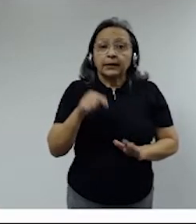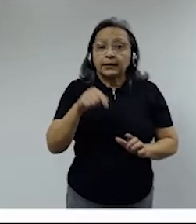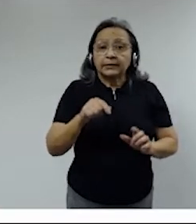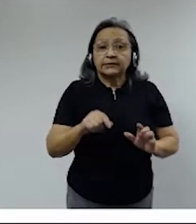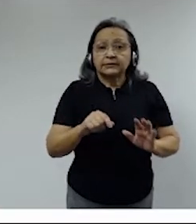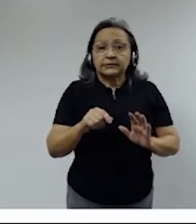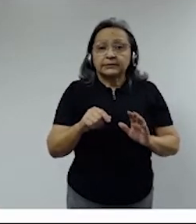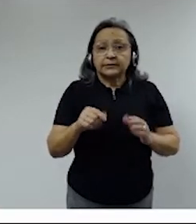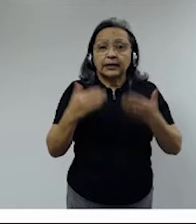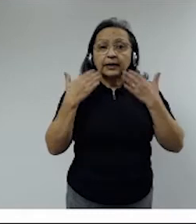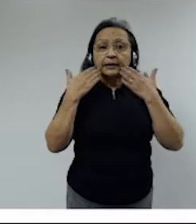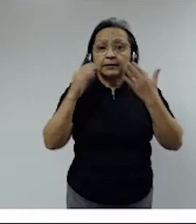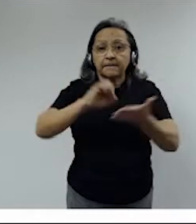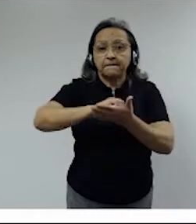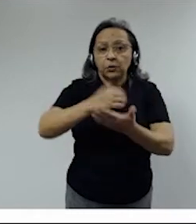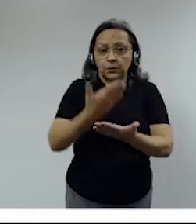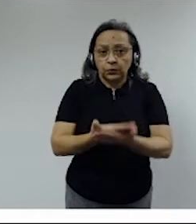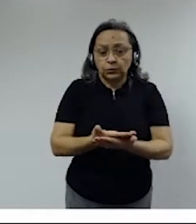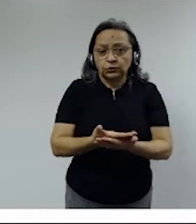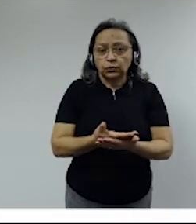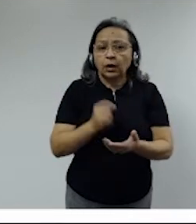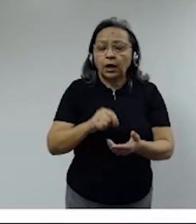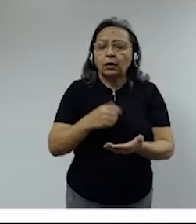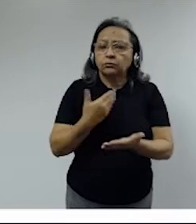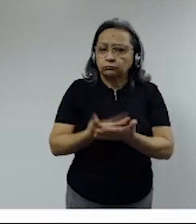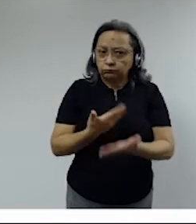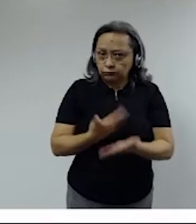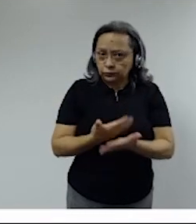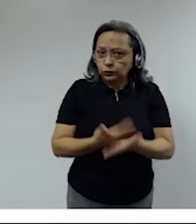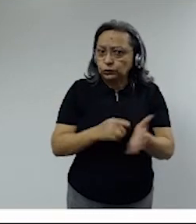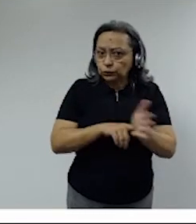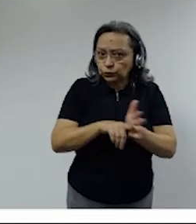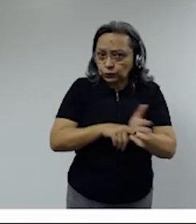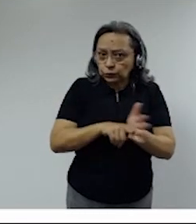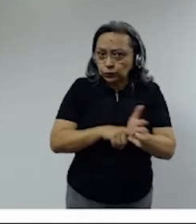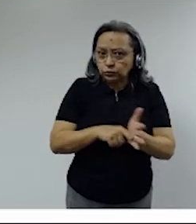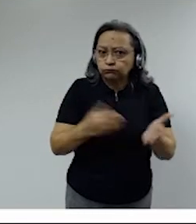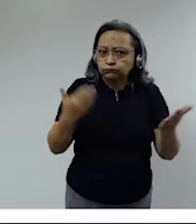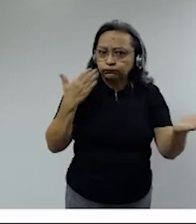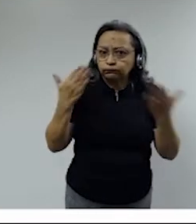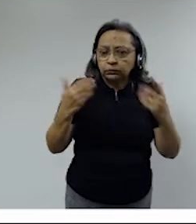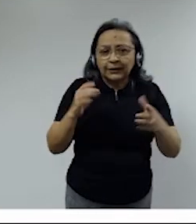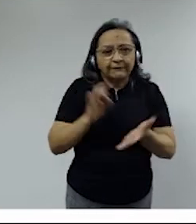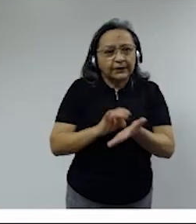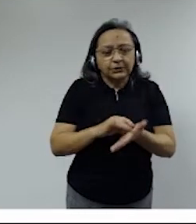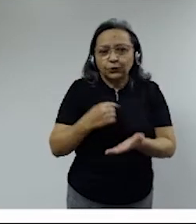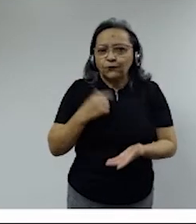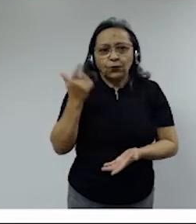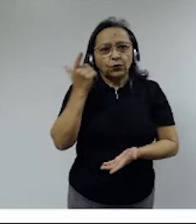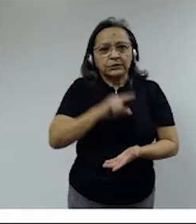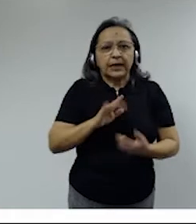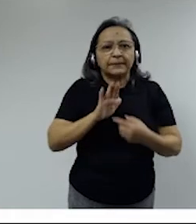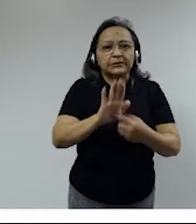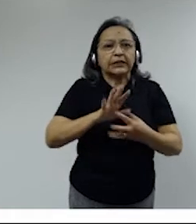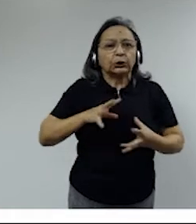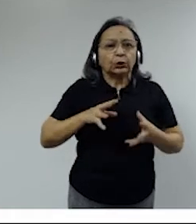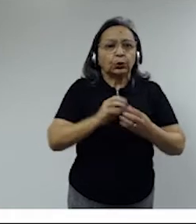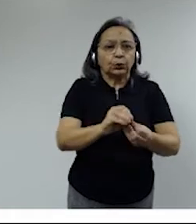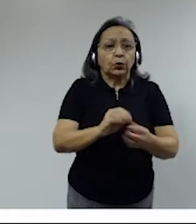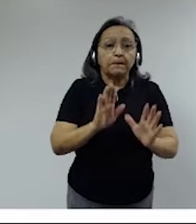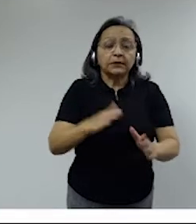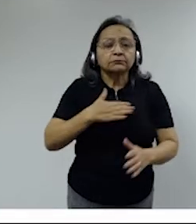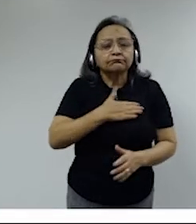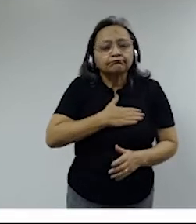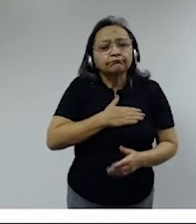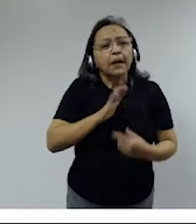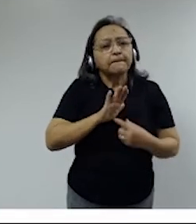texto, bom, é um estudo comparativo que, na verdade, eu não vou conseguir trabalhar com ele todo, mas eu gostaria de